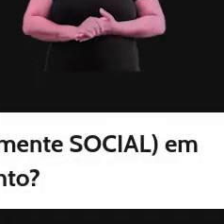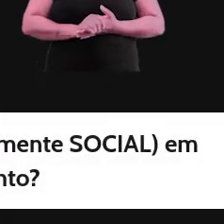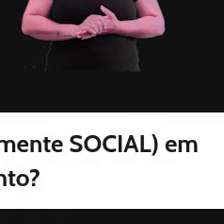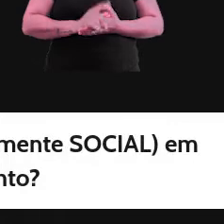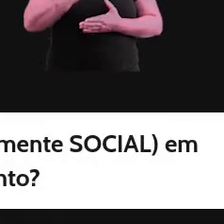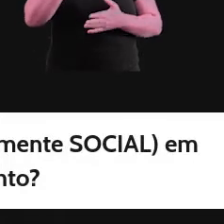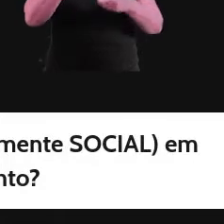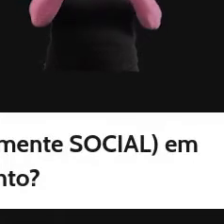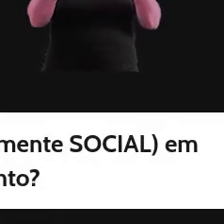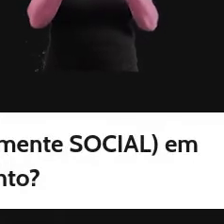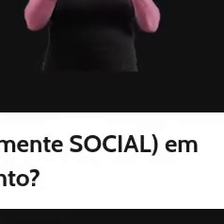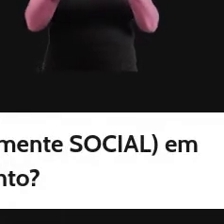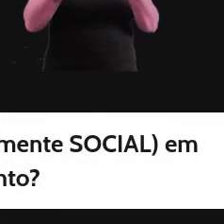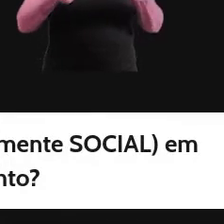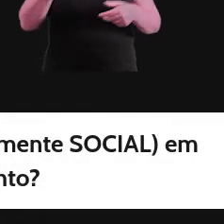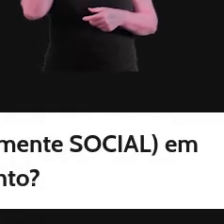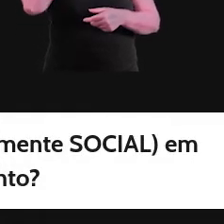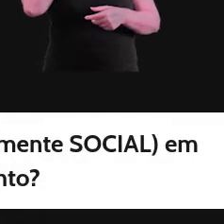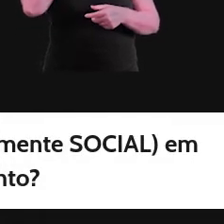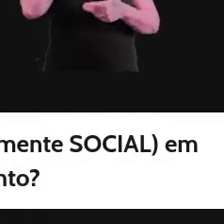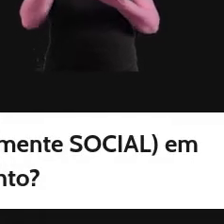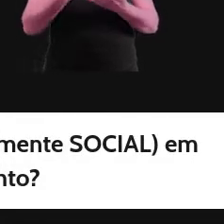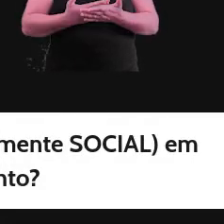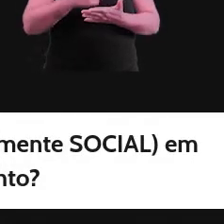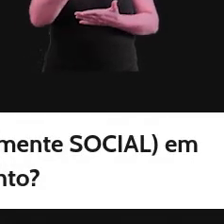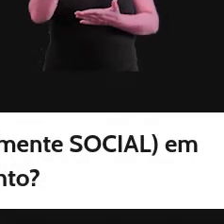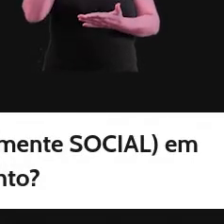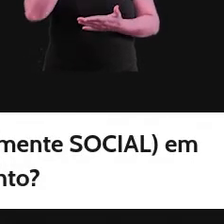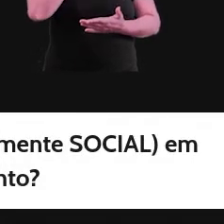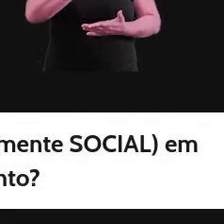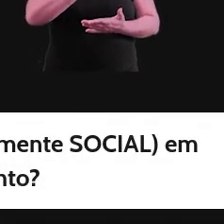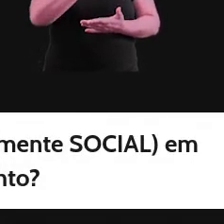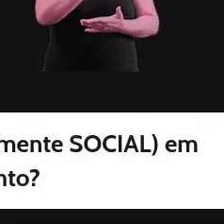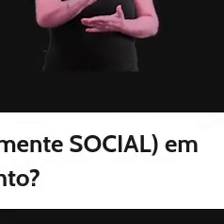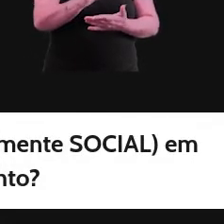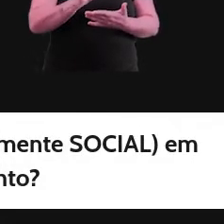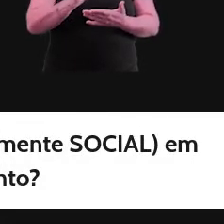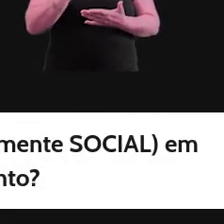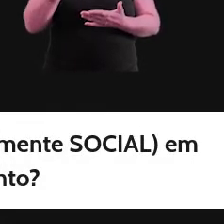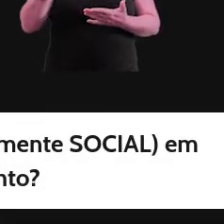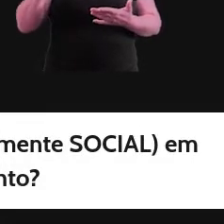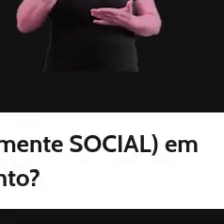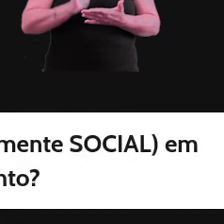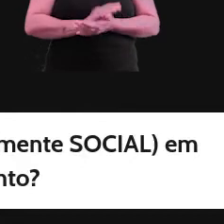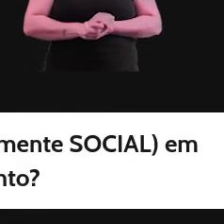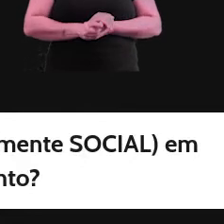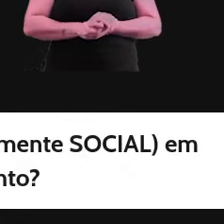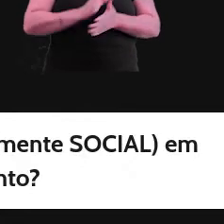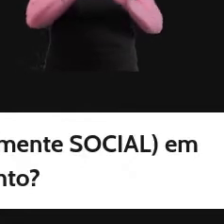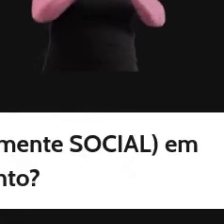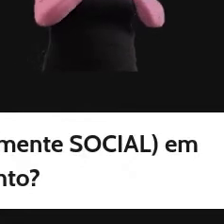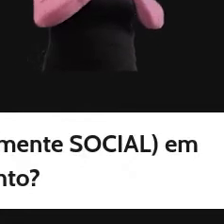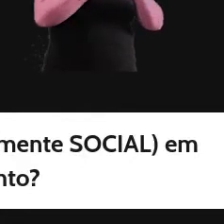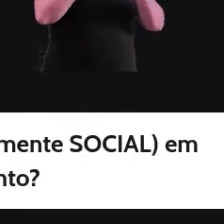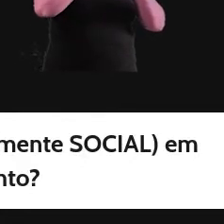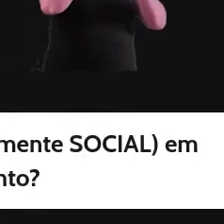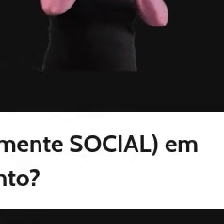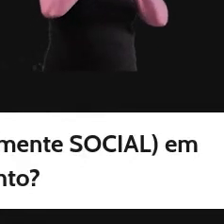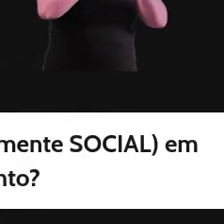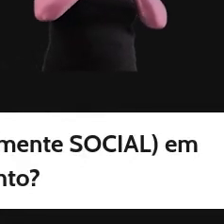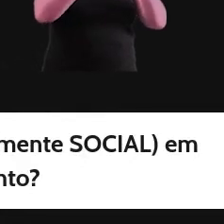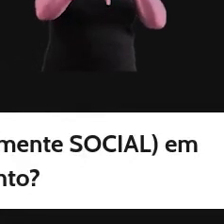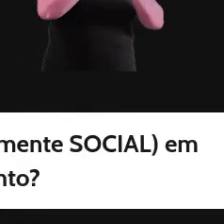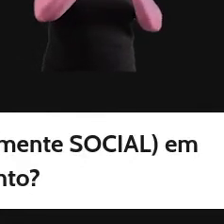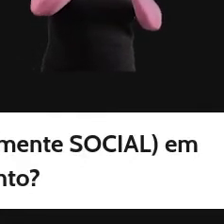É muita coisa para se pensar. É muita coisa, e não tem uma resposta assim, né, pra gente. Não tem uma resposta, não tem uma receita de bolo. Não Se tivesse, não